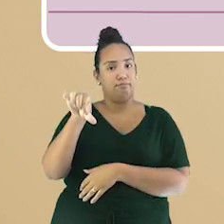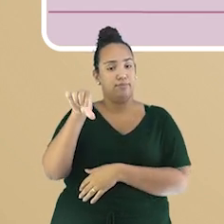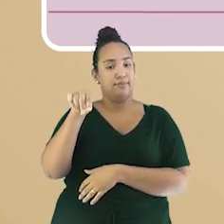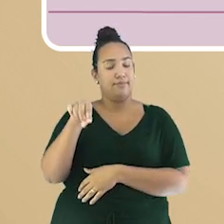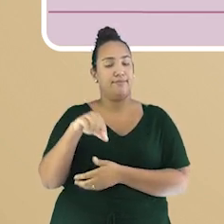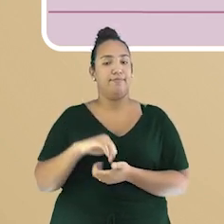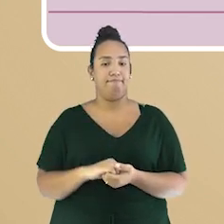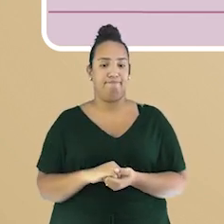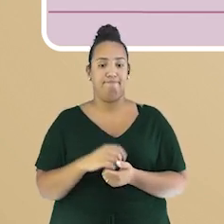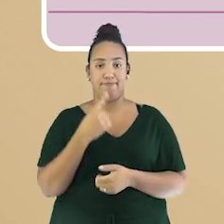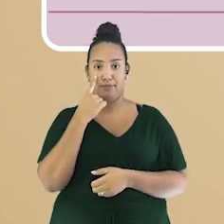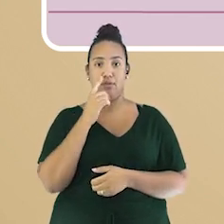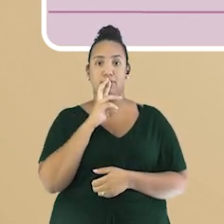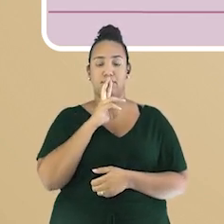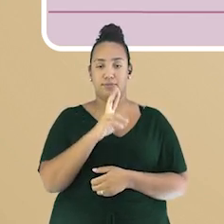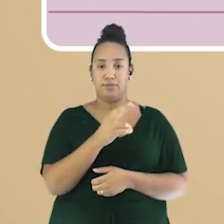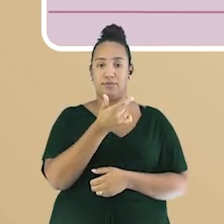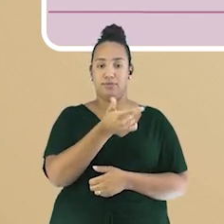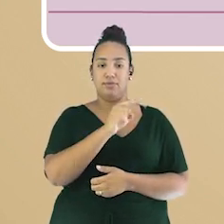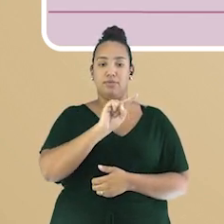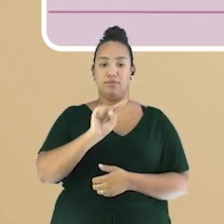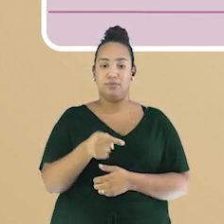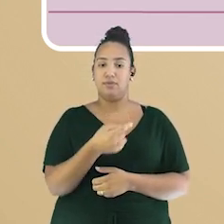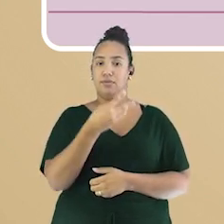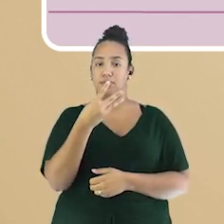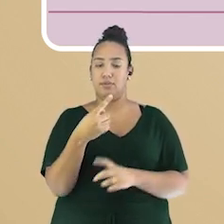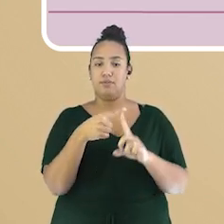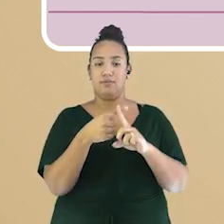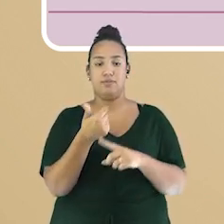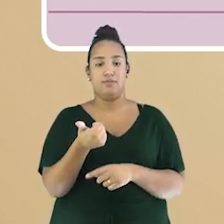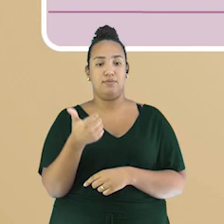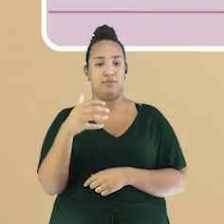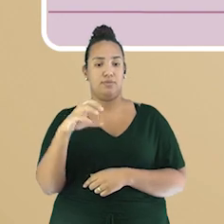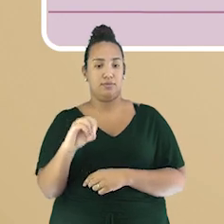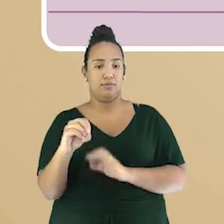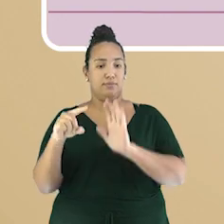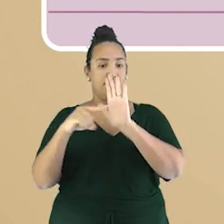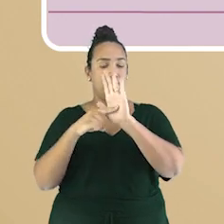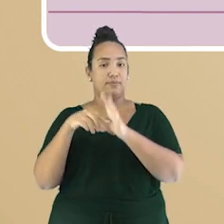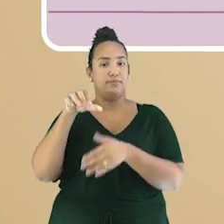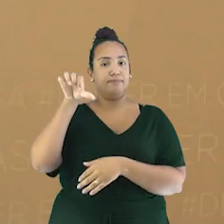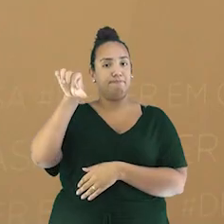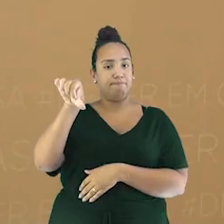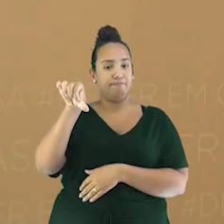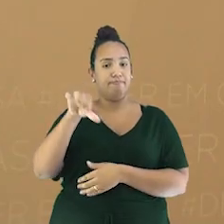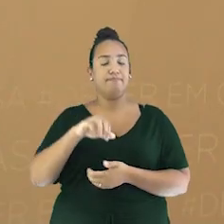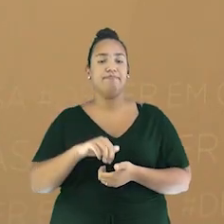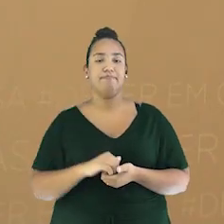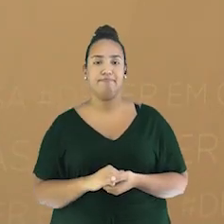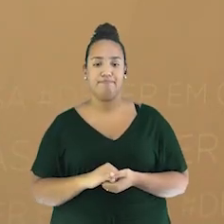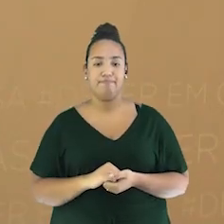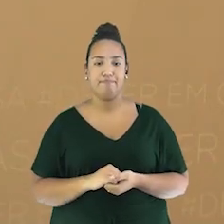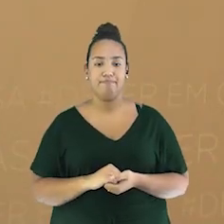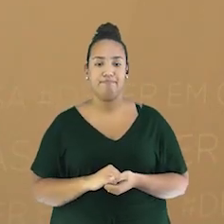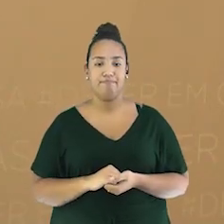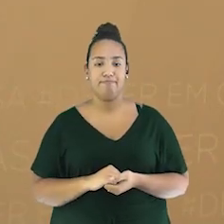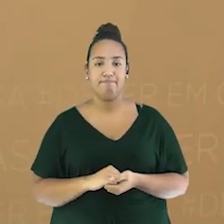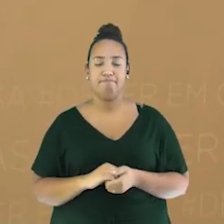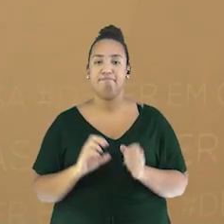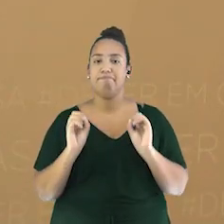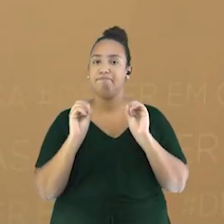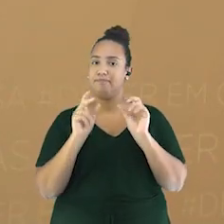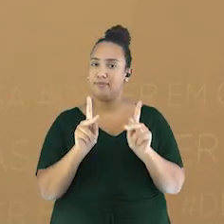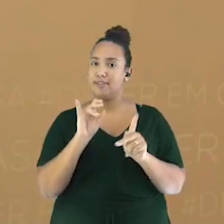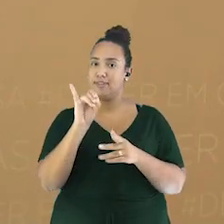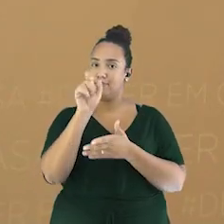será 2,3 vezes 10 elevado a menos 9. Muito bem, se você colocou